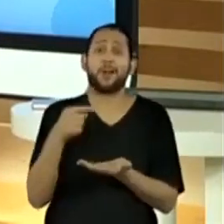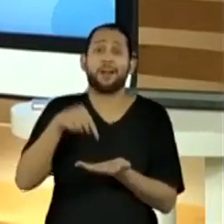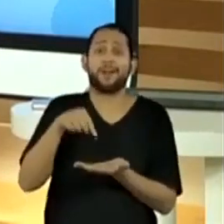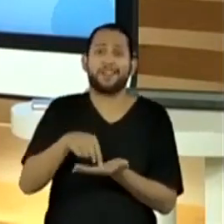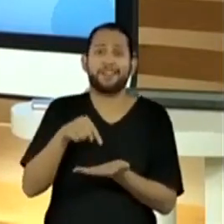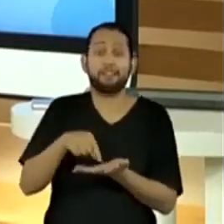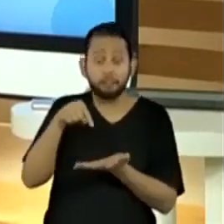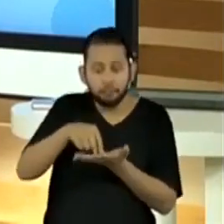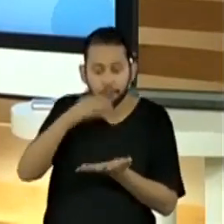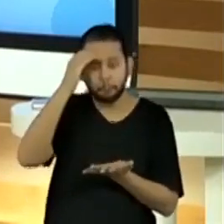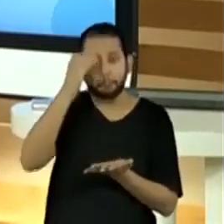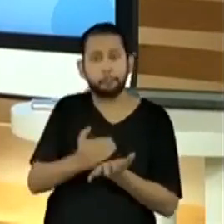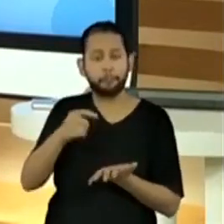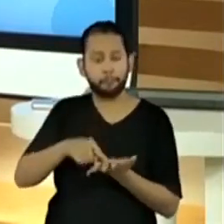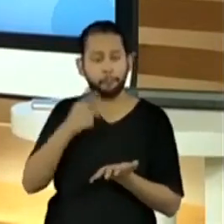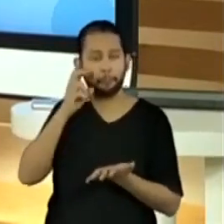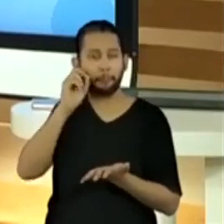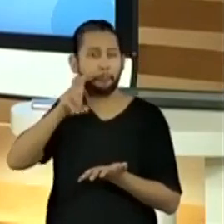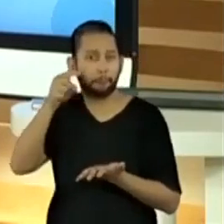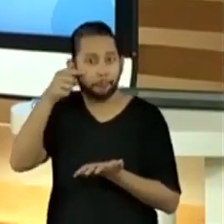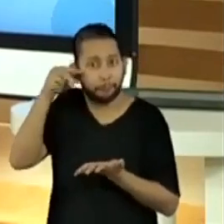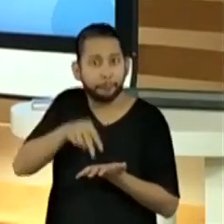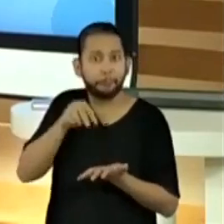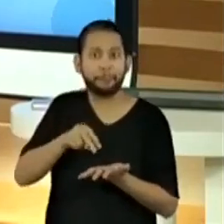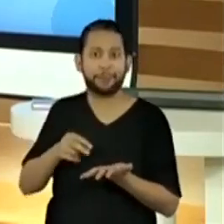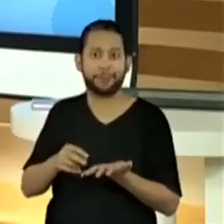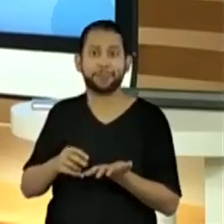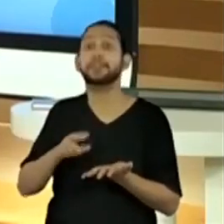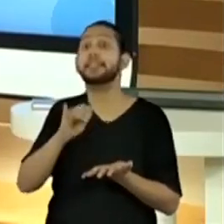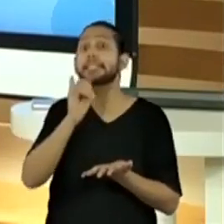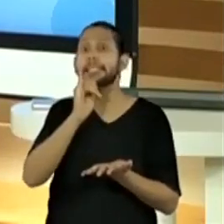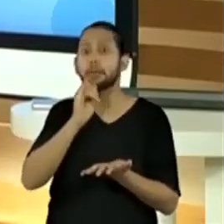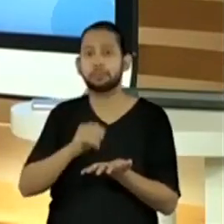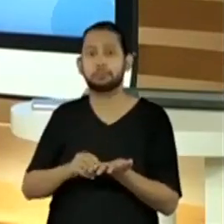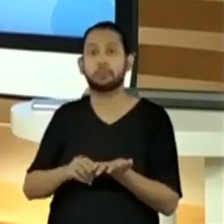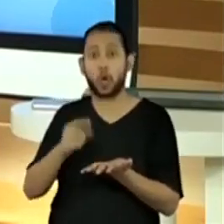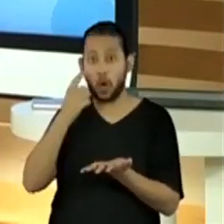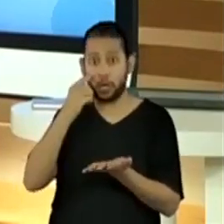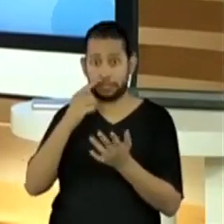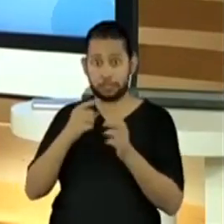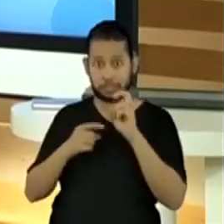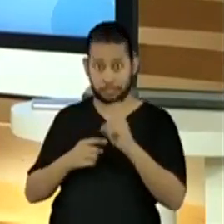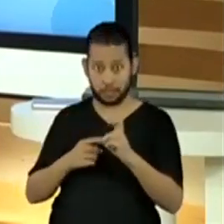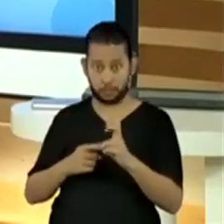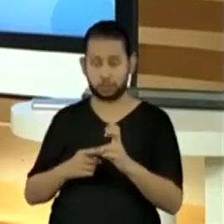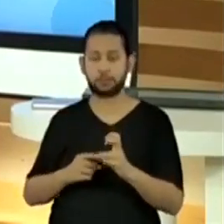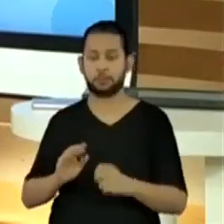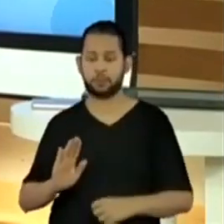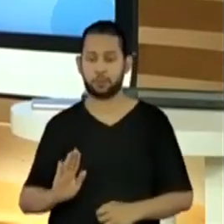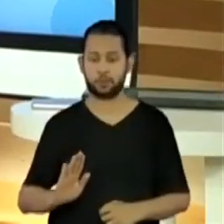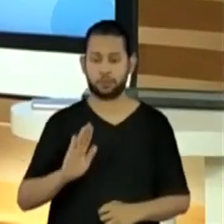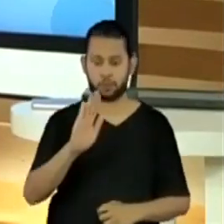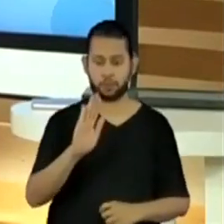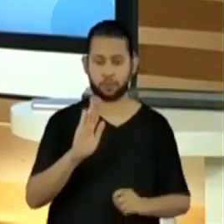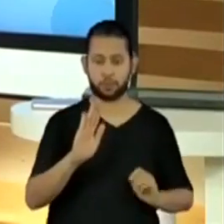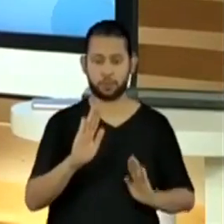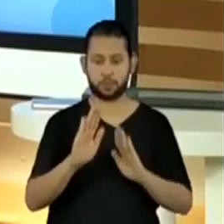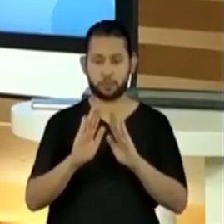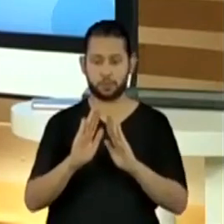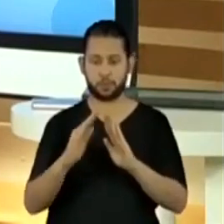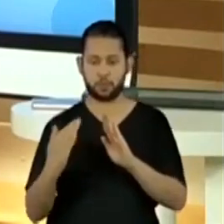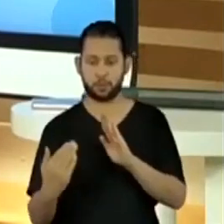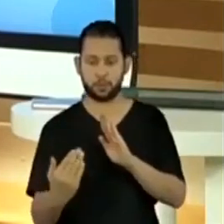da pirâmide também vão ter 5 faces. Daí eu vou contar aqui, ó, 1, 2, 3